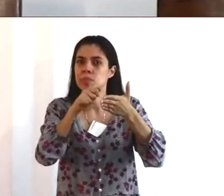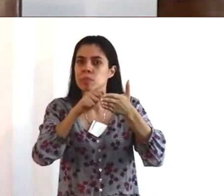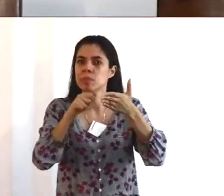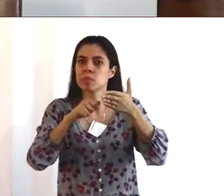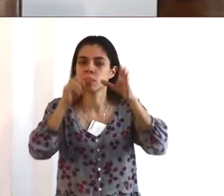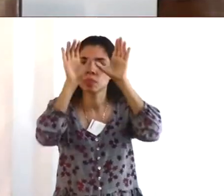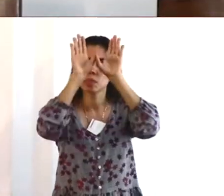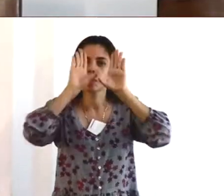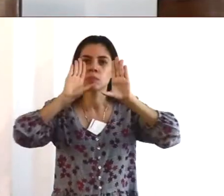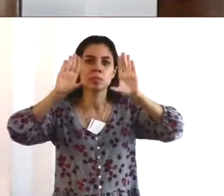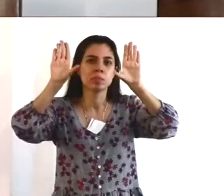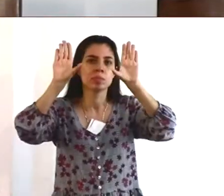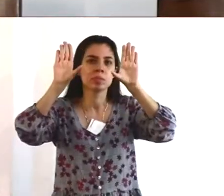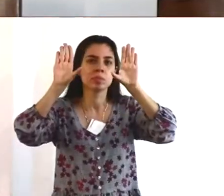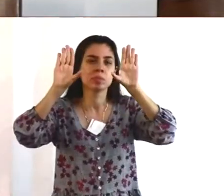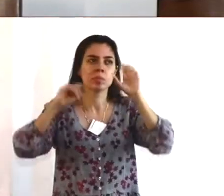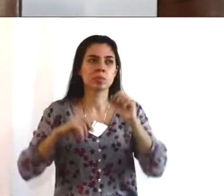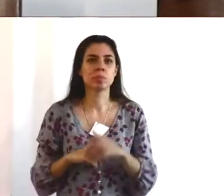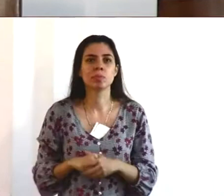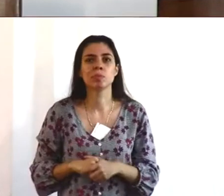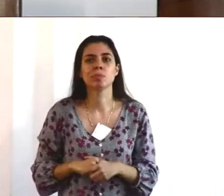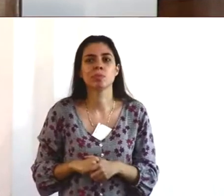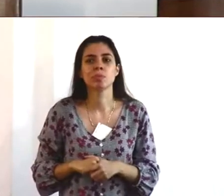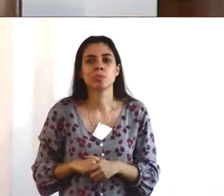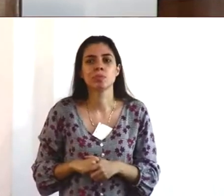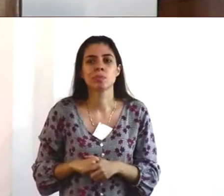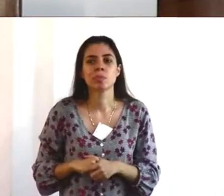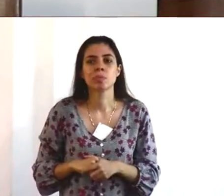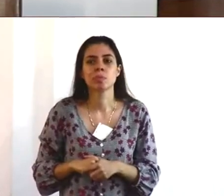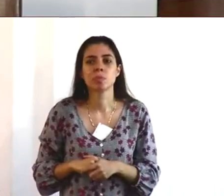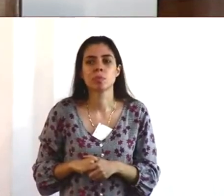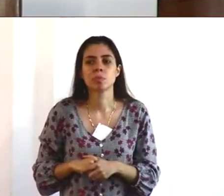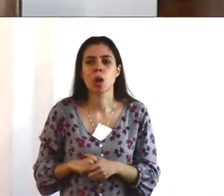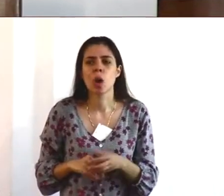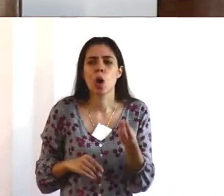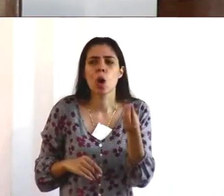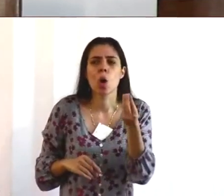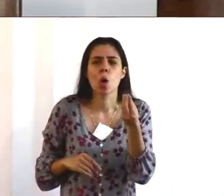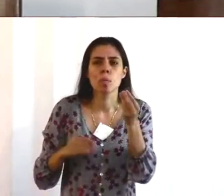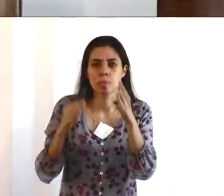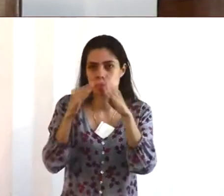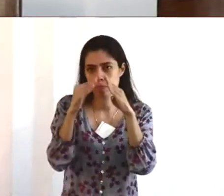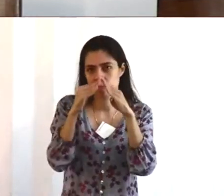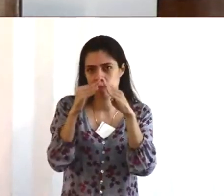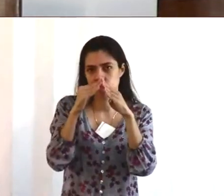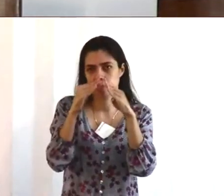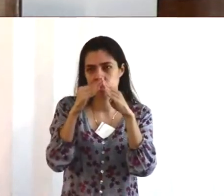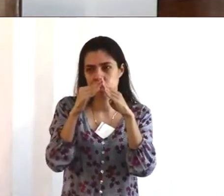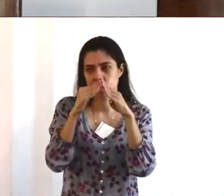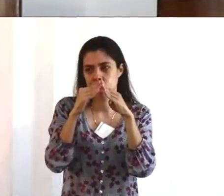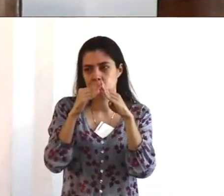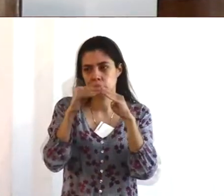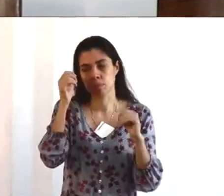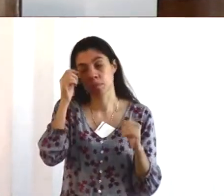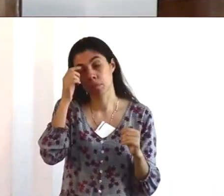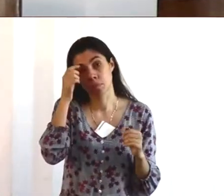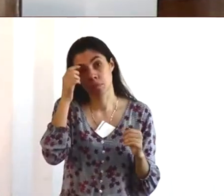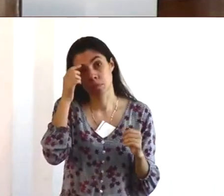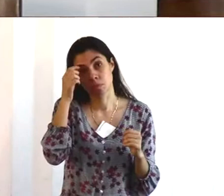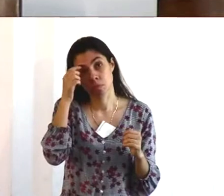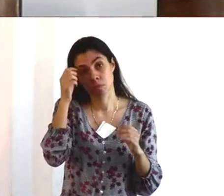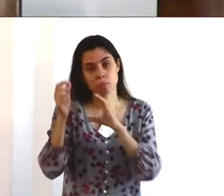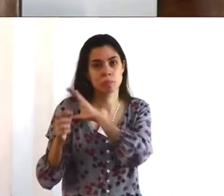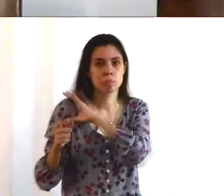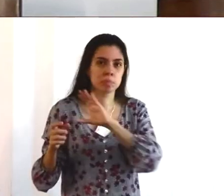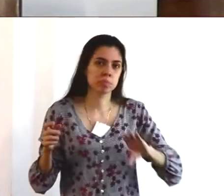céu, imaginar o que deve ser o céu, e como será essa morada nossa, que Cristo